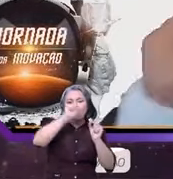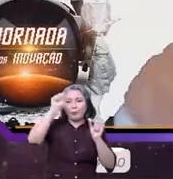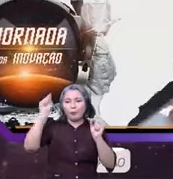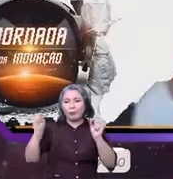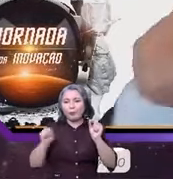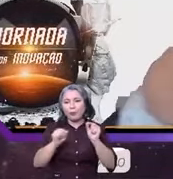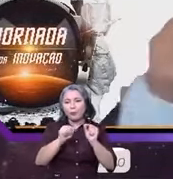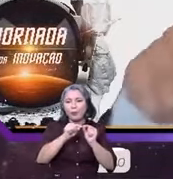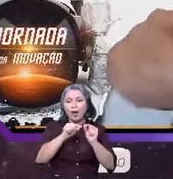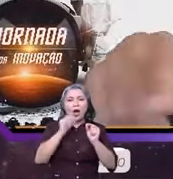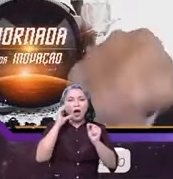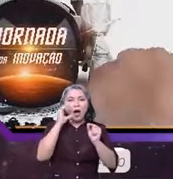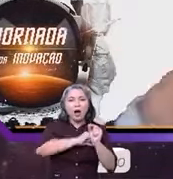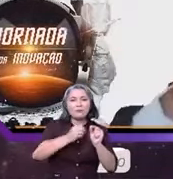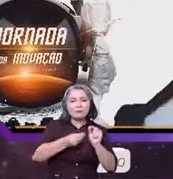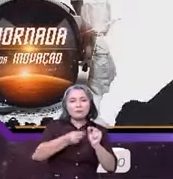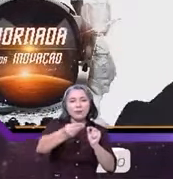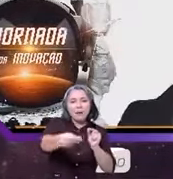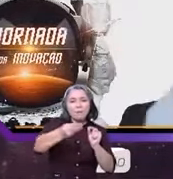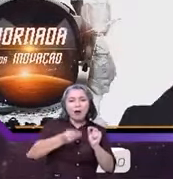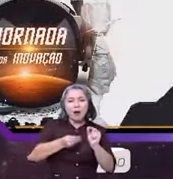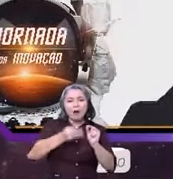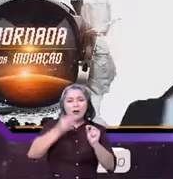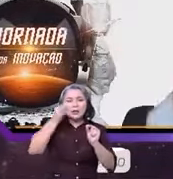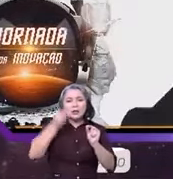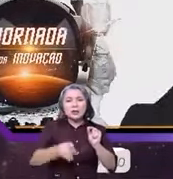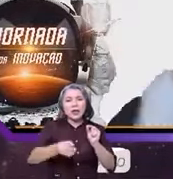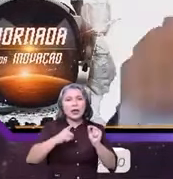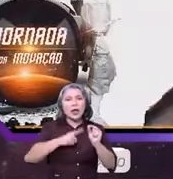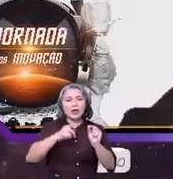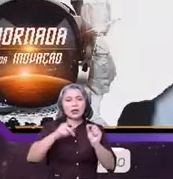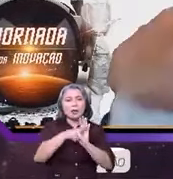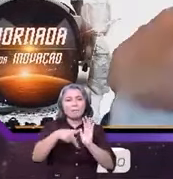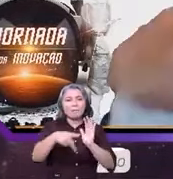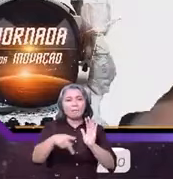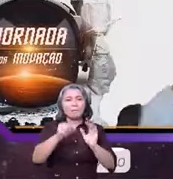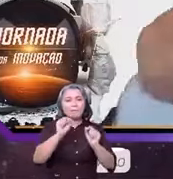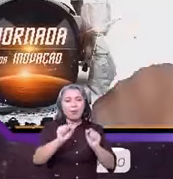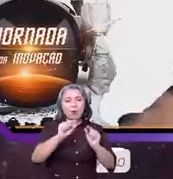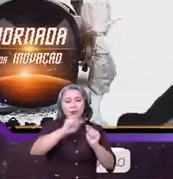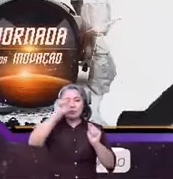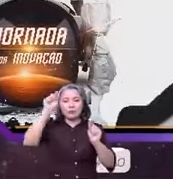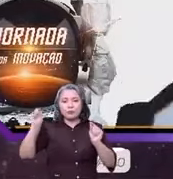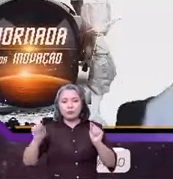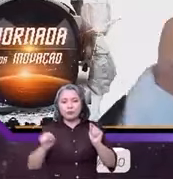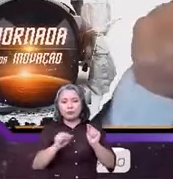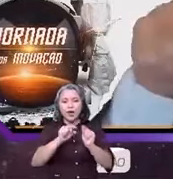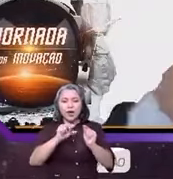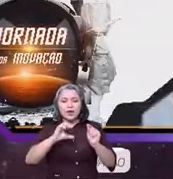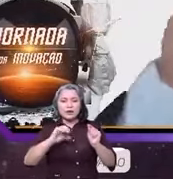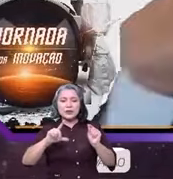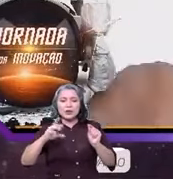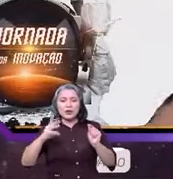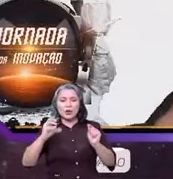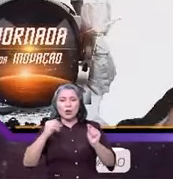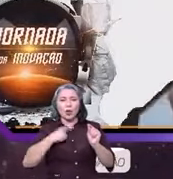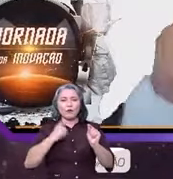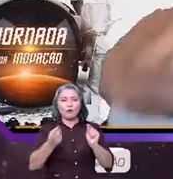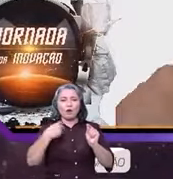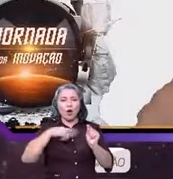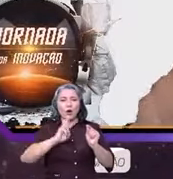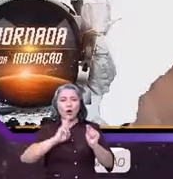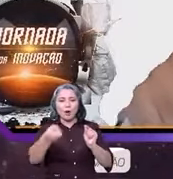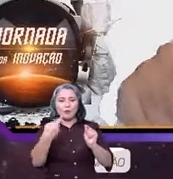de execução, de entrega e de validação, essa própria existência desses ciclos rápidos de feedback, eles permitem a